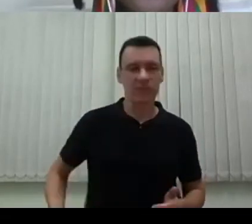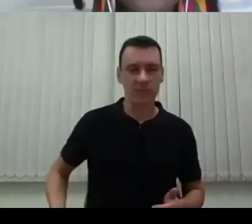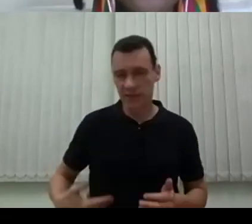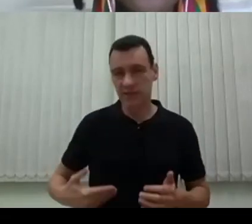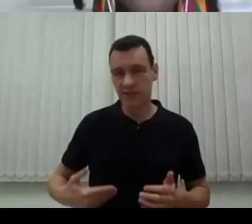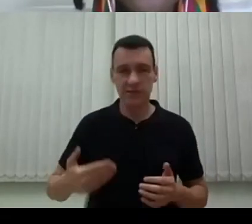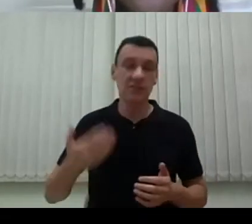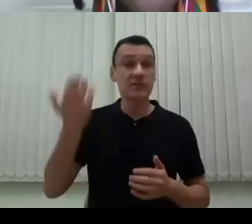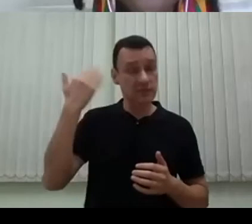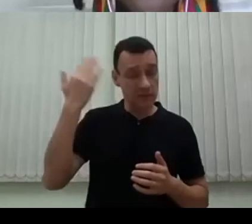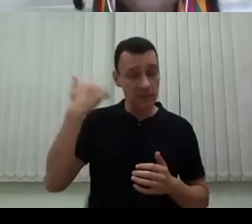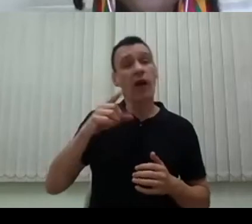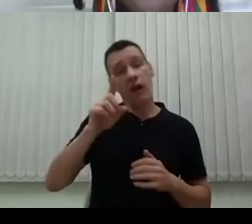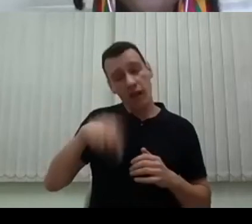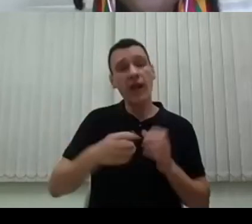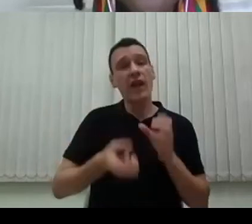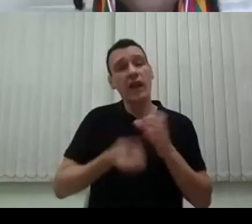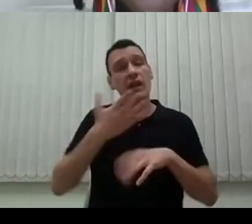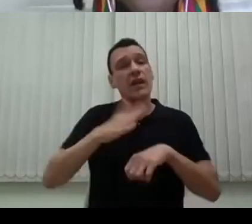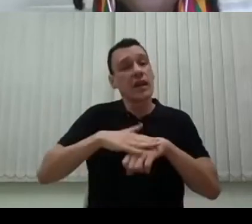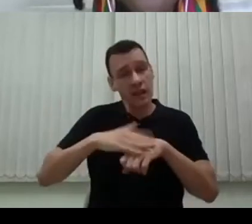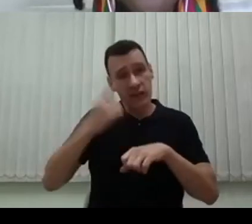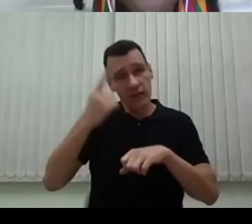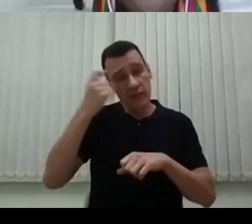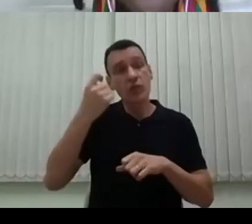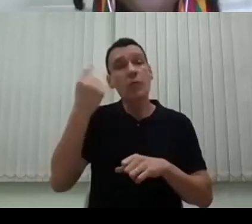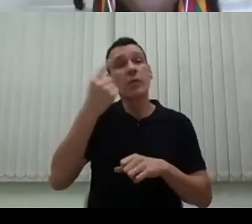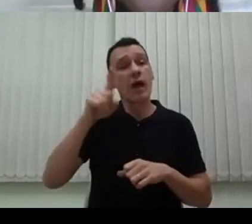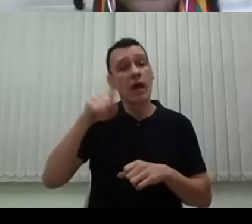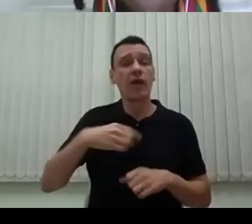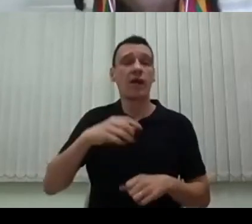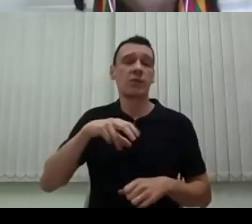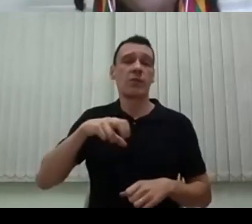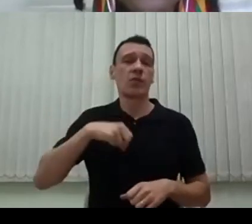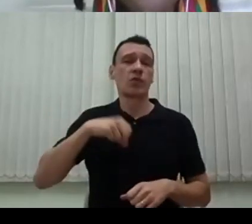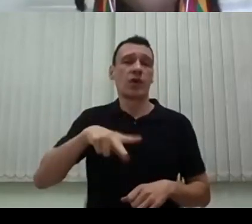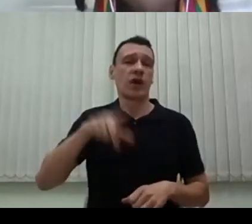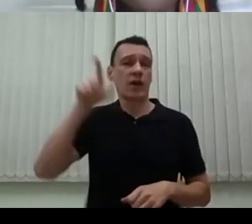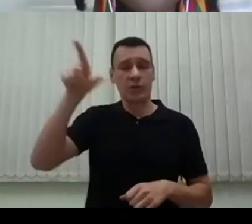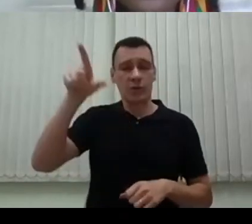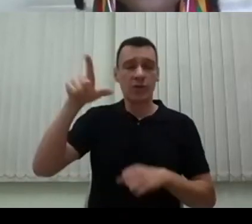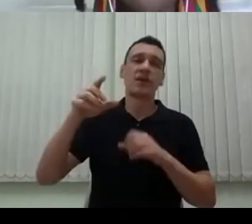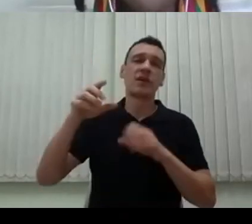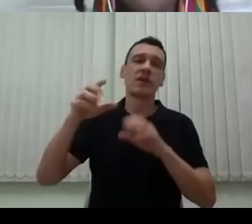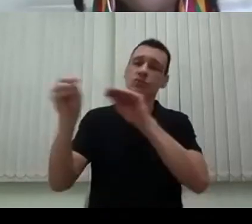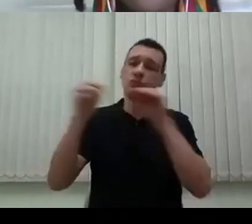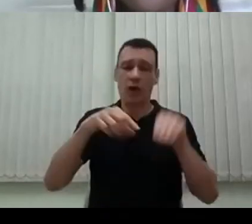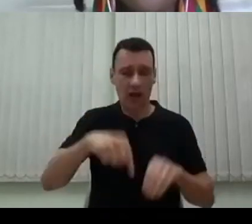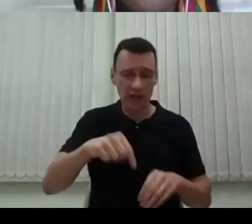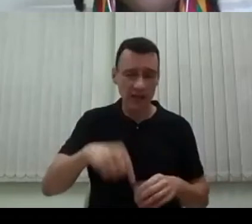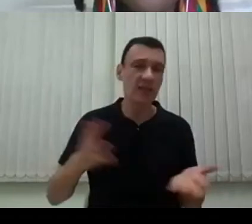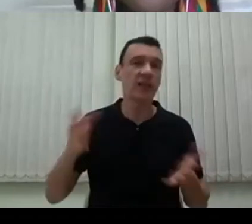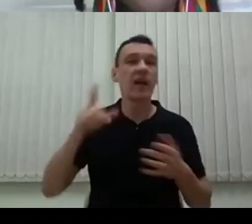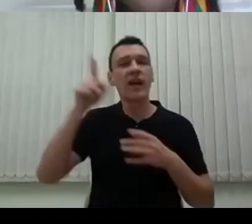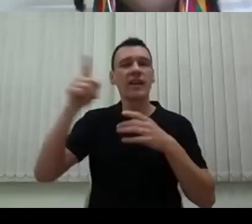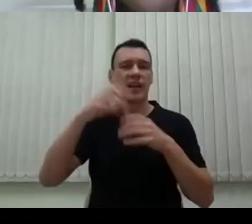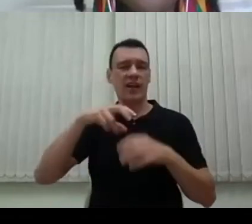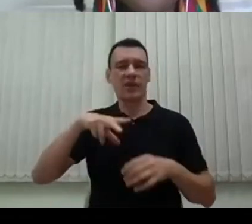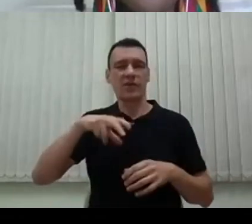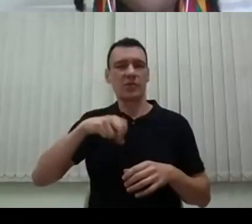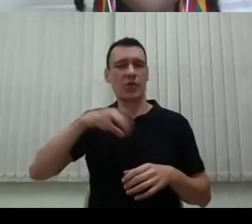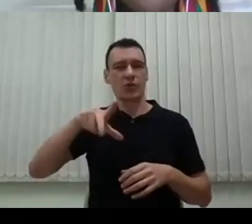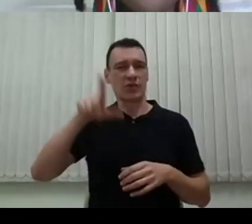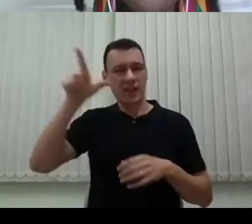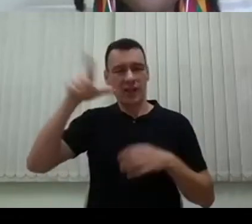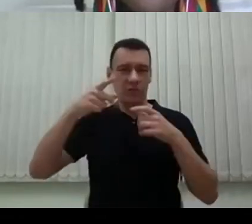Real Portuguesa, 1808, né, com a vinda dos portugueses para cá, o Portugal em guerra, enfim, toda essa história